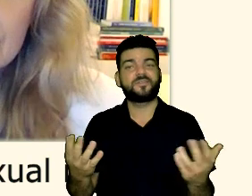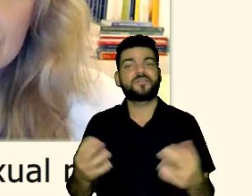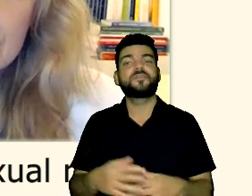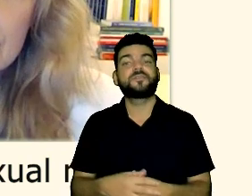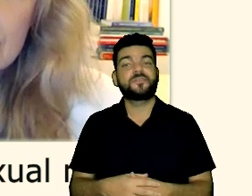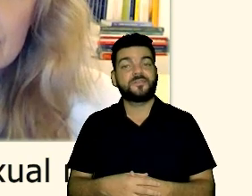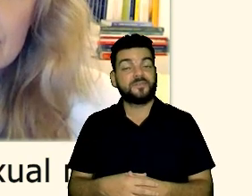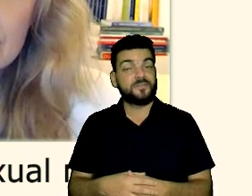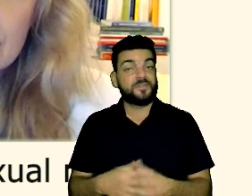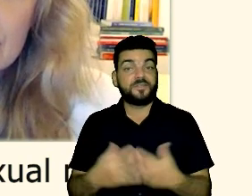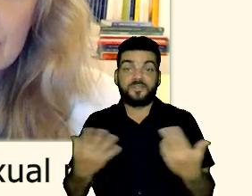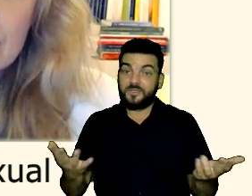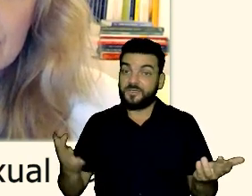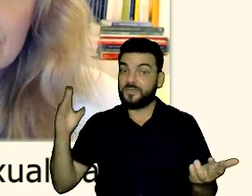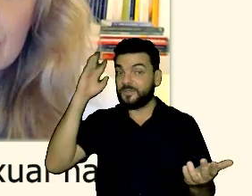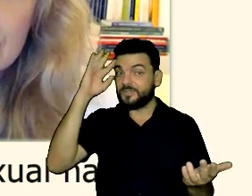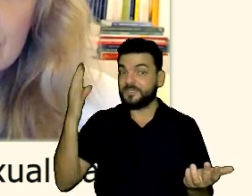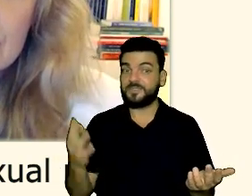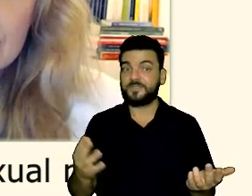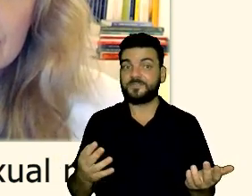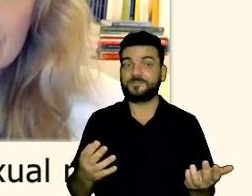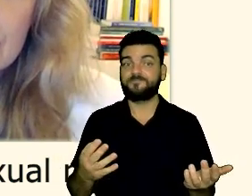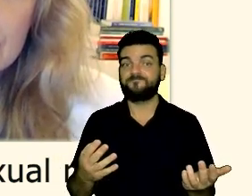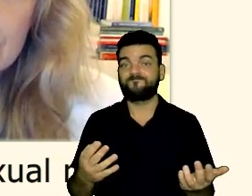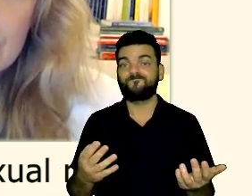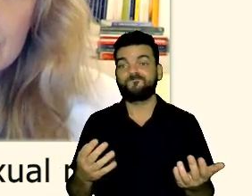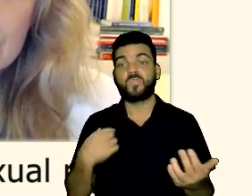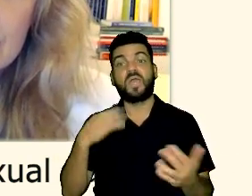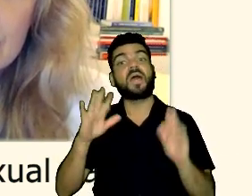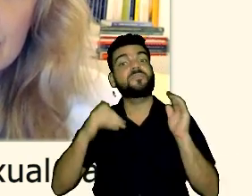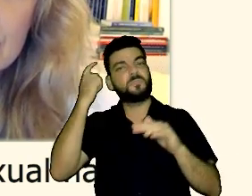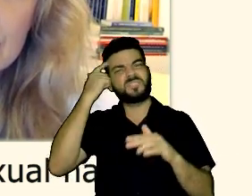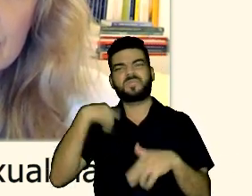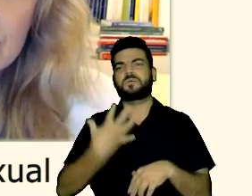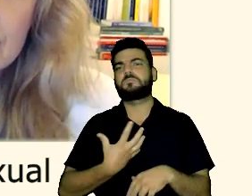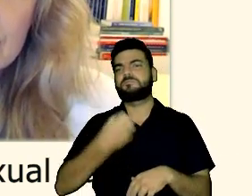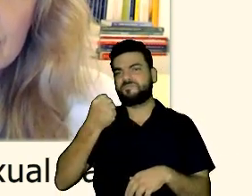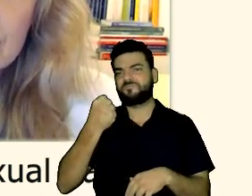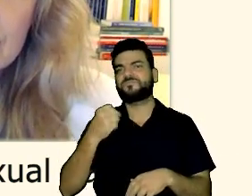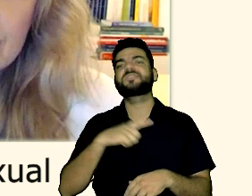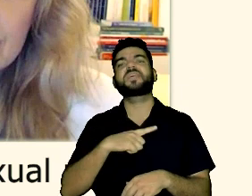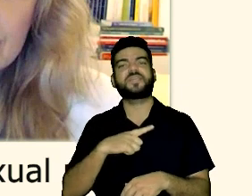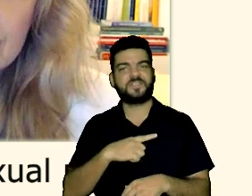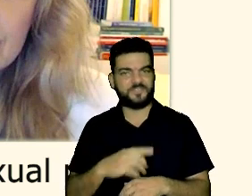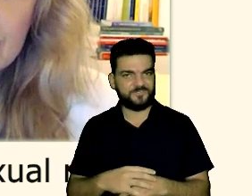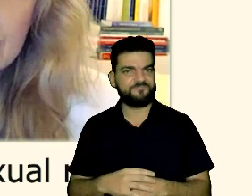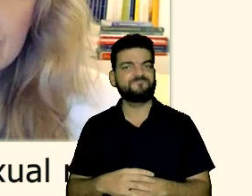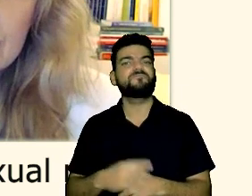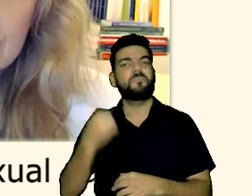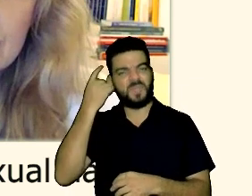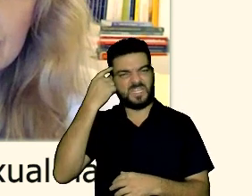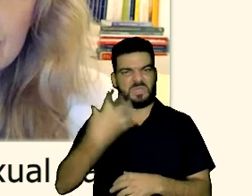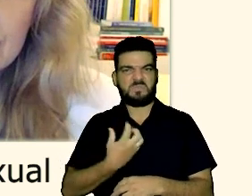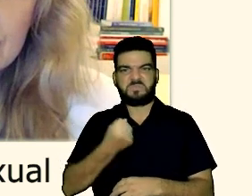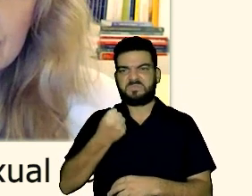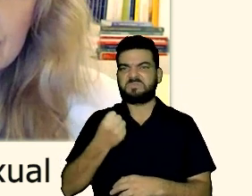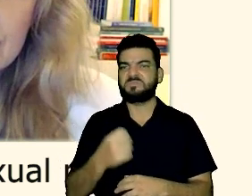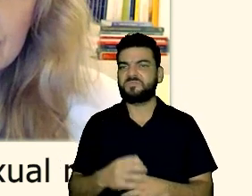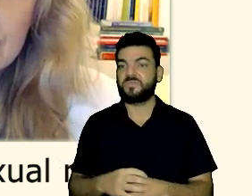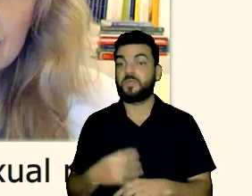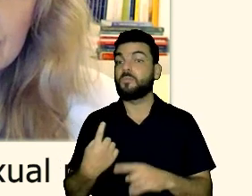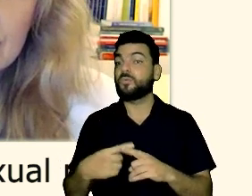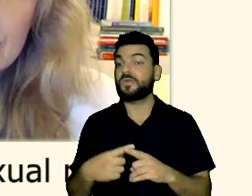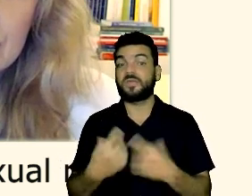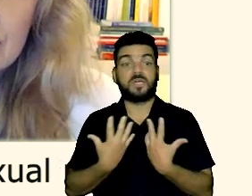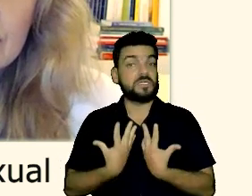gente, ao mesmo tempo que tudo isso vai acontecendo, ela mesma começa a ter ideias suicidas, que a gente tem que prestar